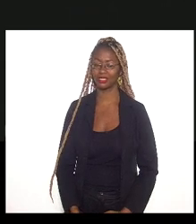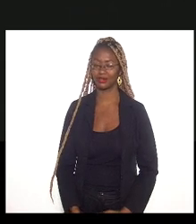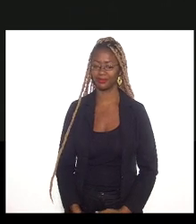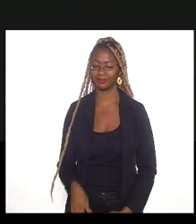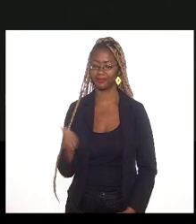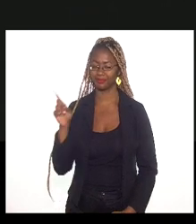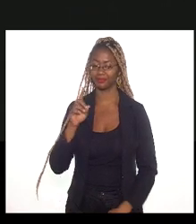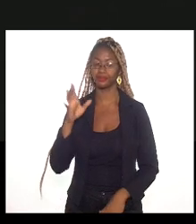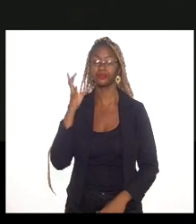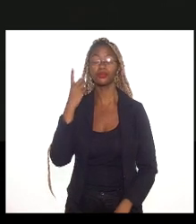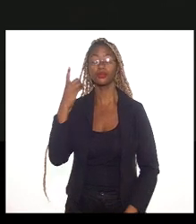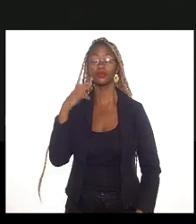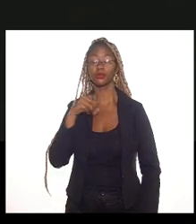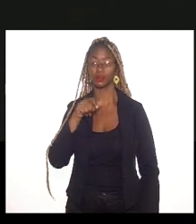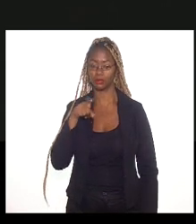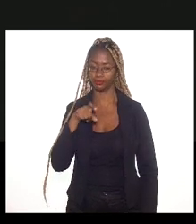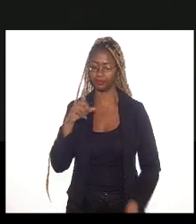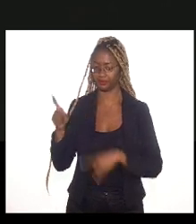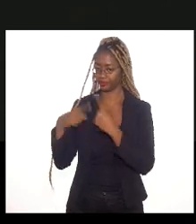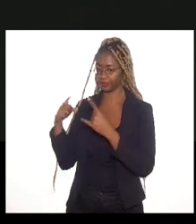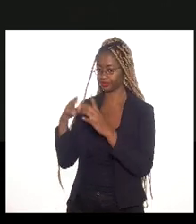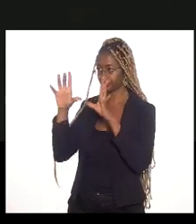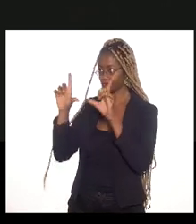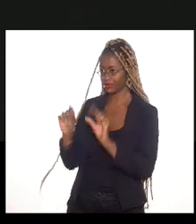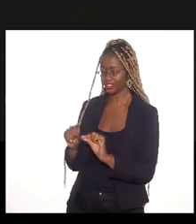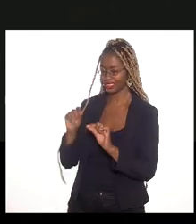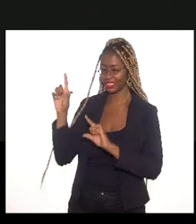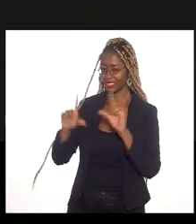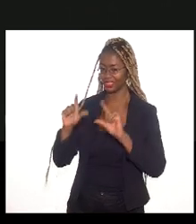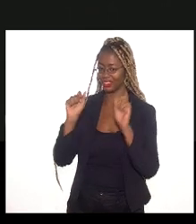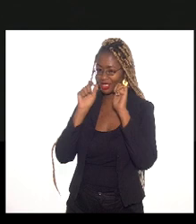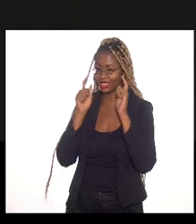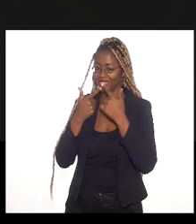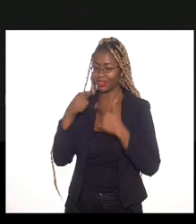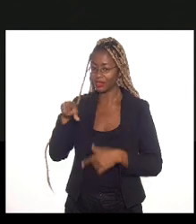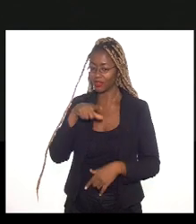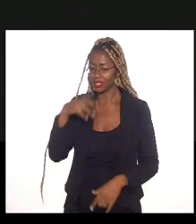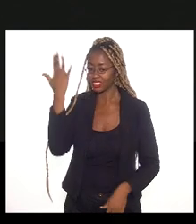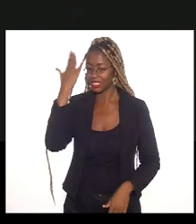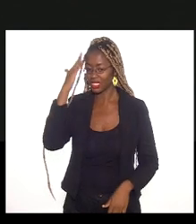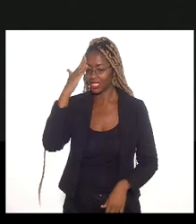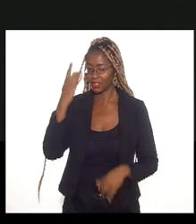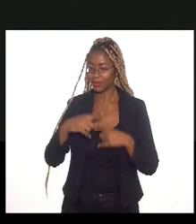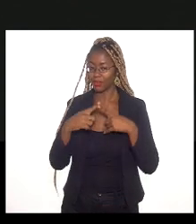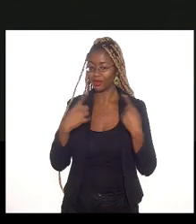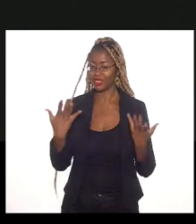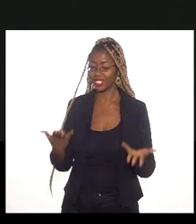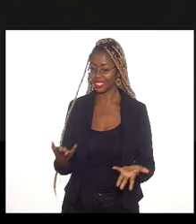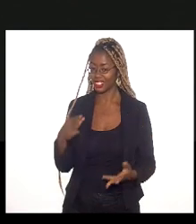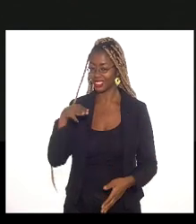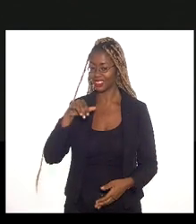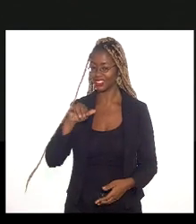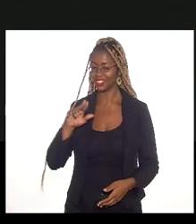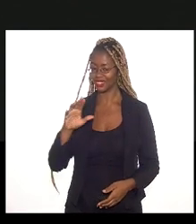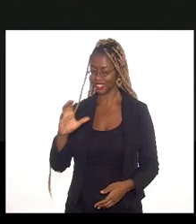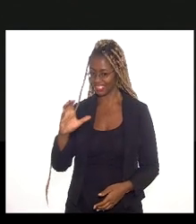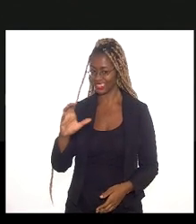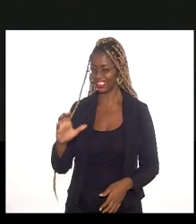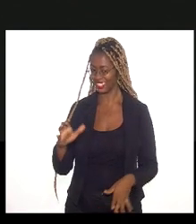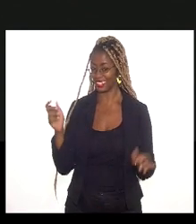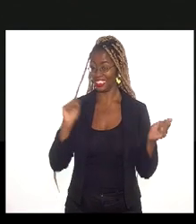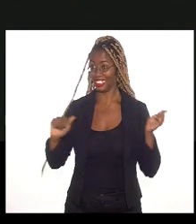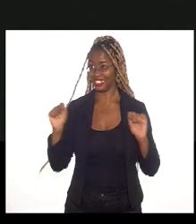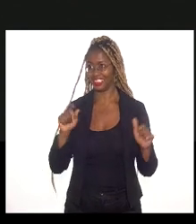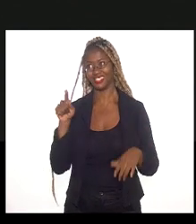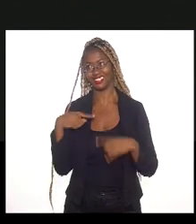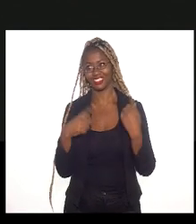Deputado Max, quando a galera sair do ar, eu vou contar uma piada para você entender por que, que o Mink está eufórico. Aí você vai entender bem.